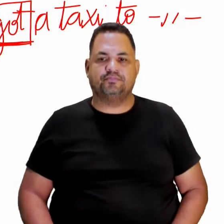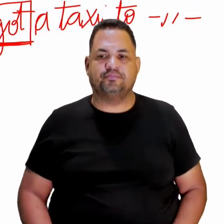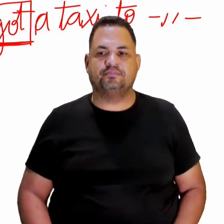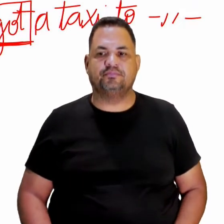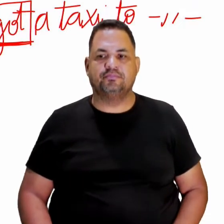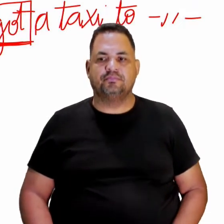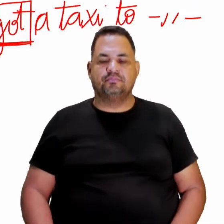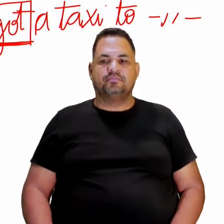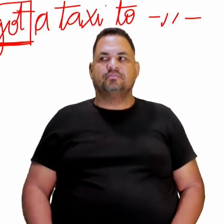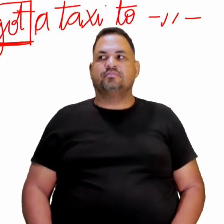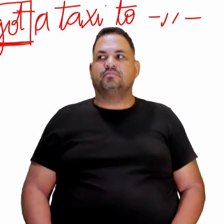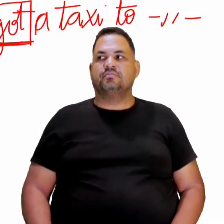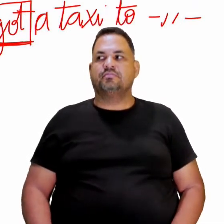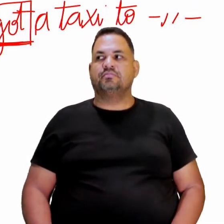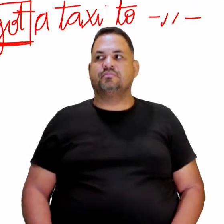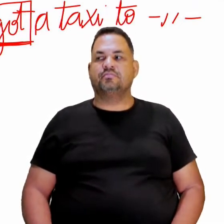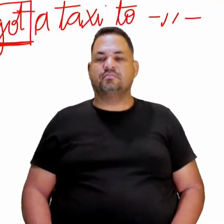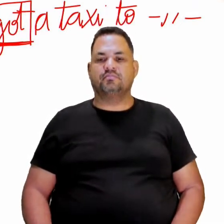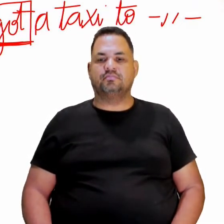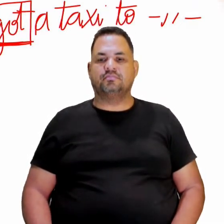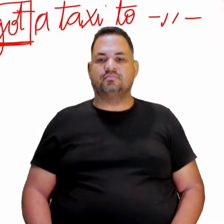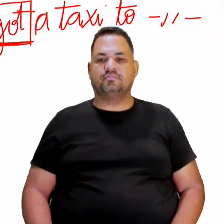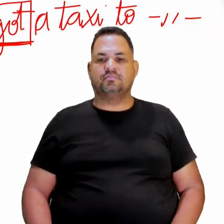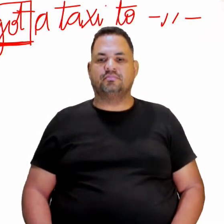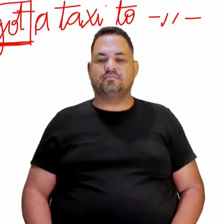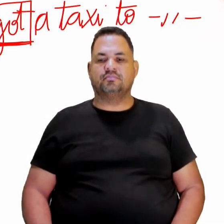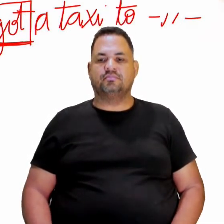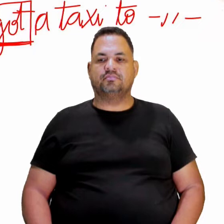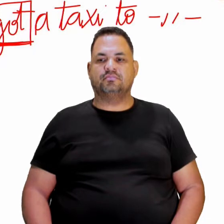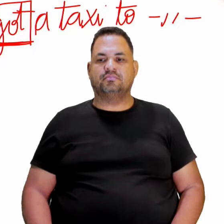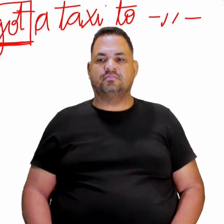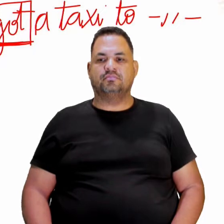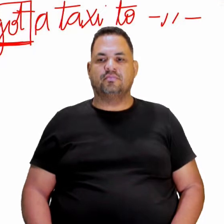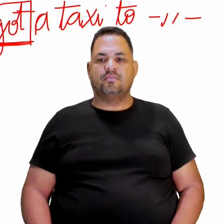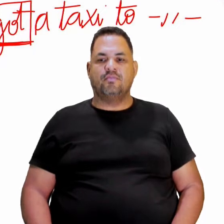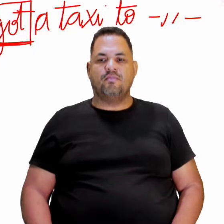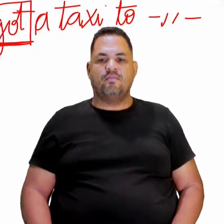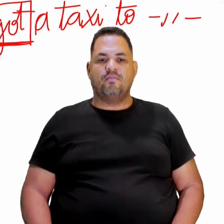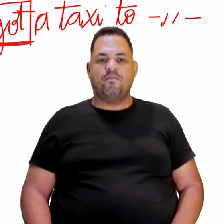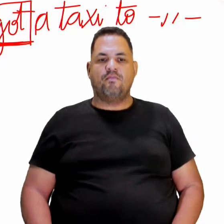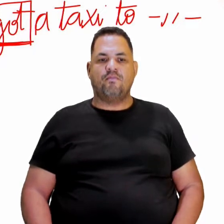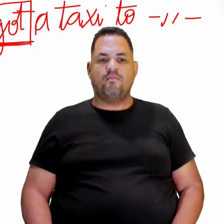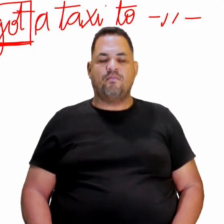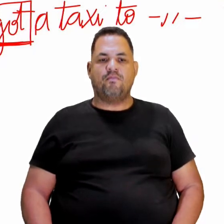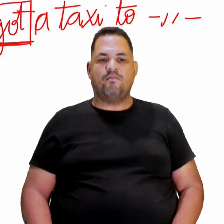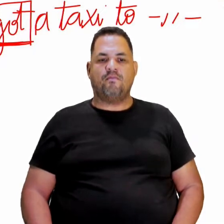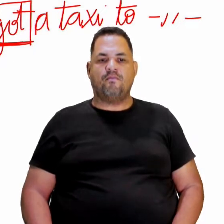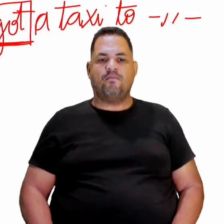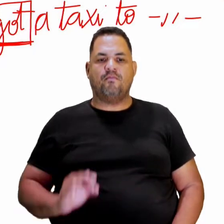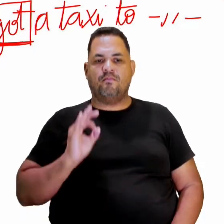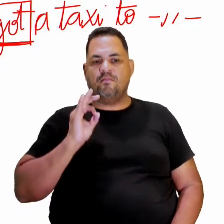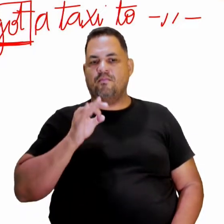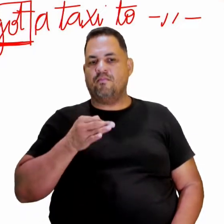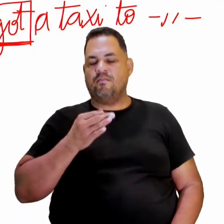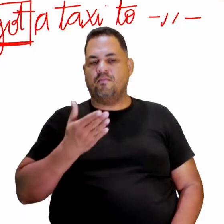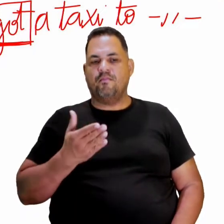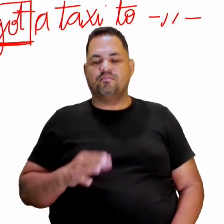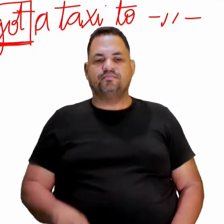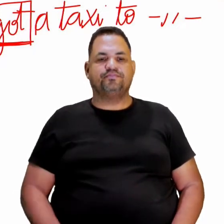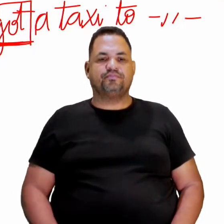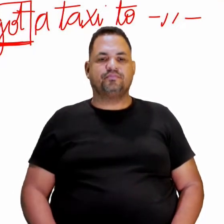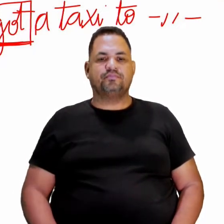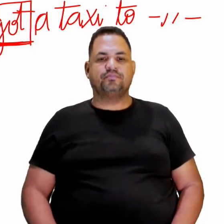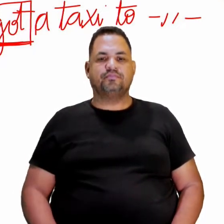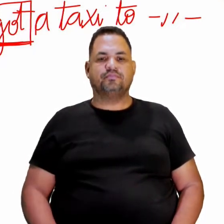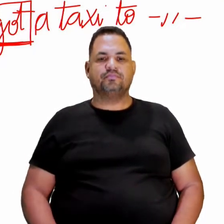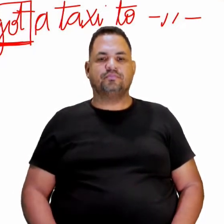Muito bem? E é isso aí. Então, olha só. I didn't see them é o correto e não I